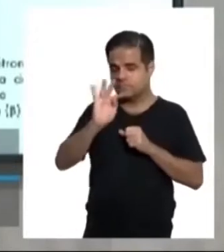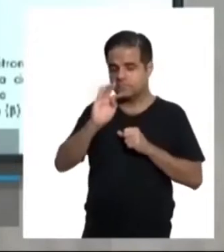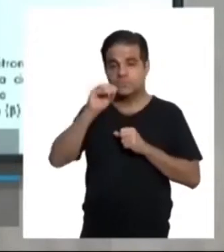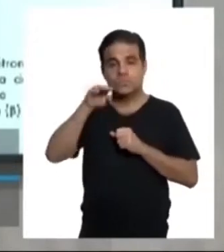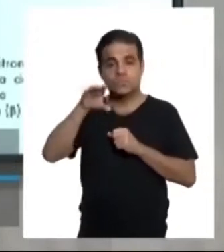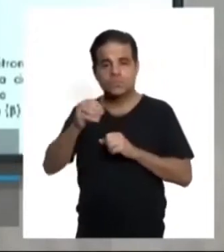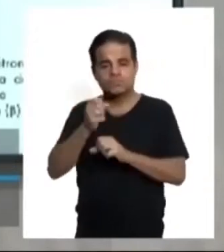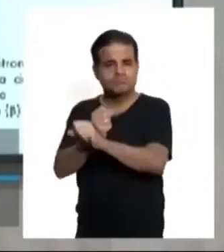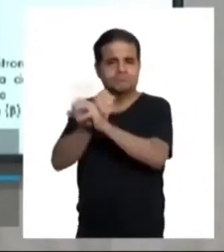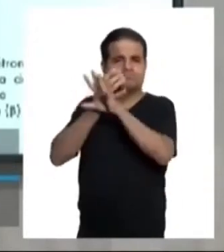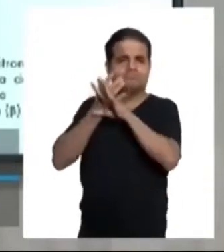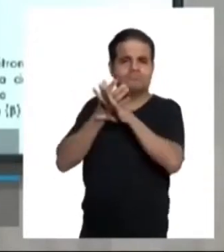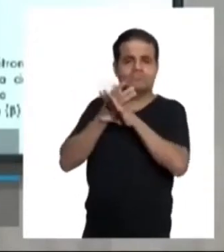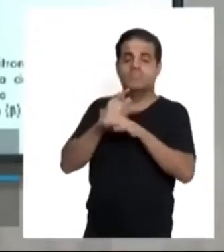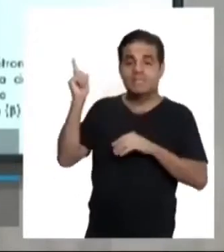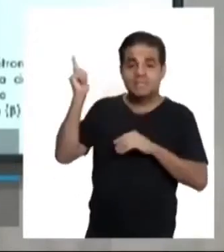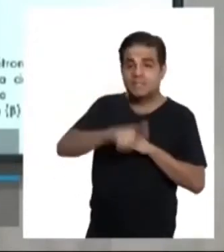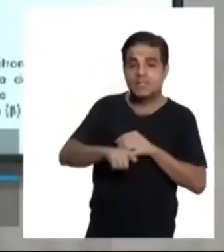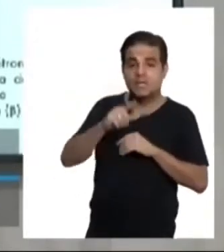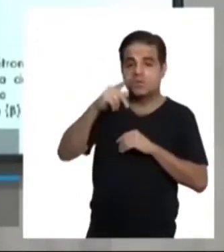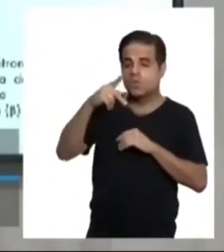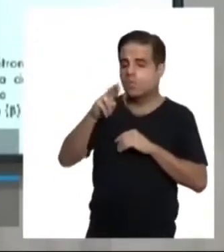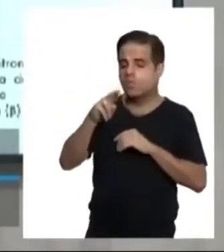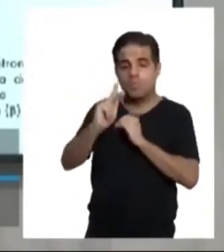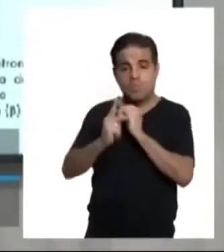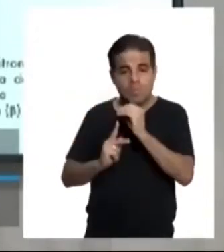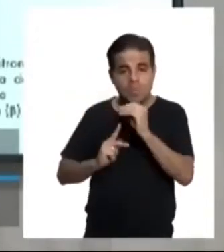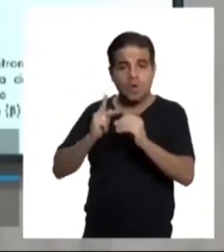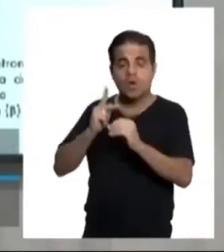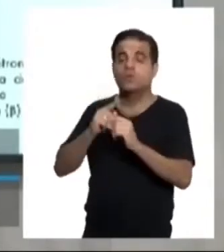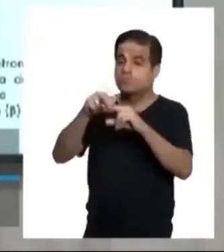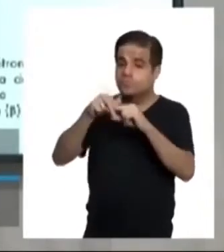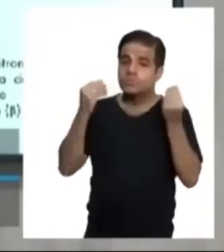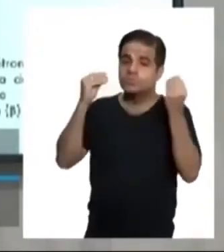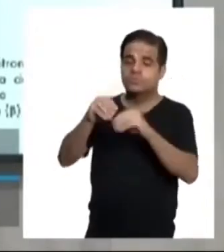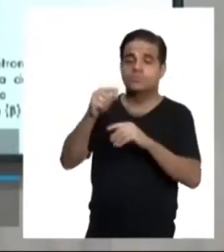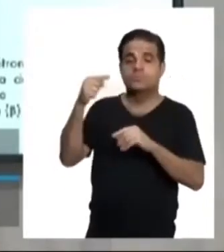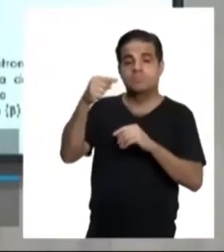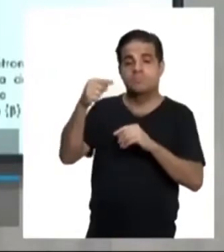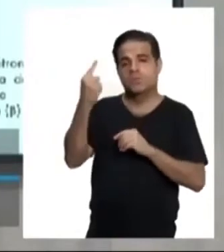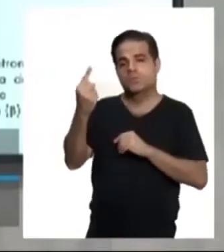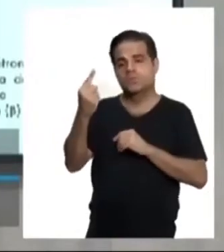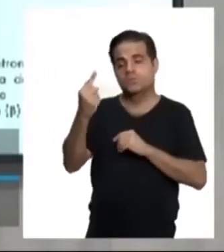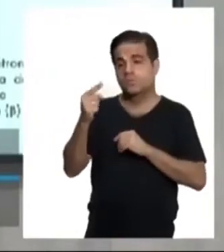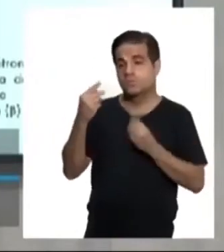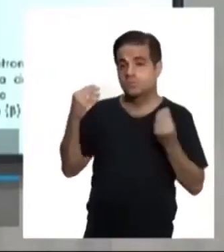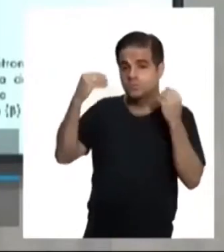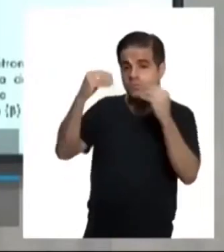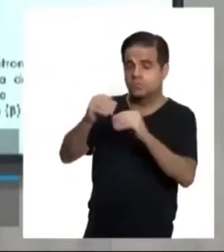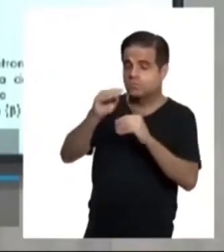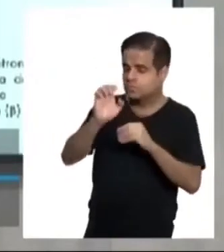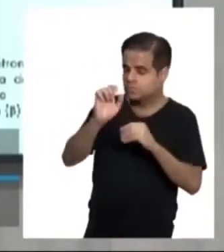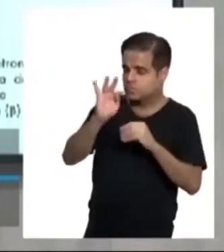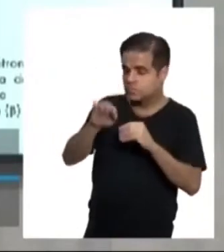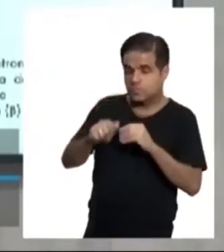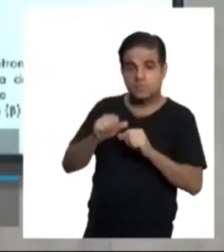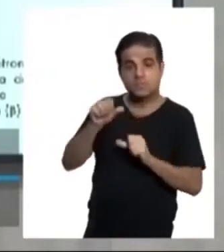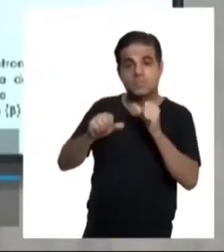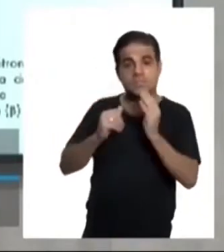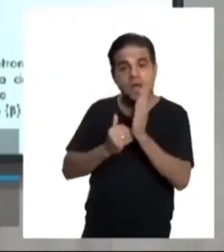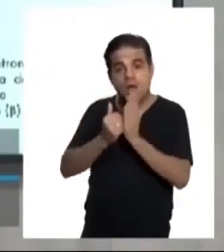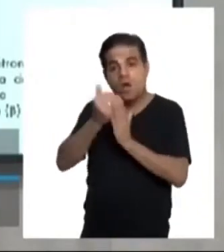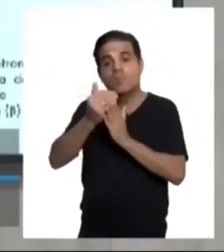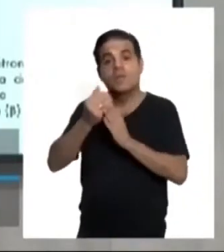elemento. Ele ganhou um próton, por isso que a gente coloca -1, porque quando você emite beta, você aumenta o